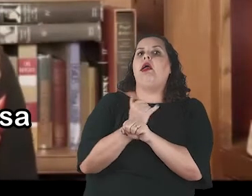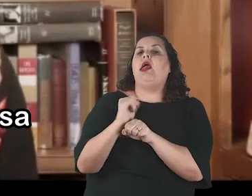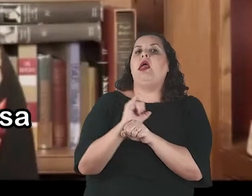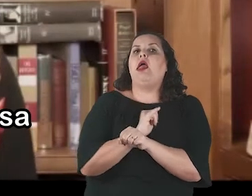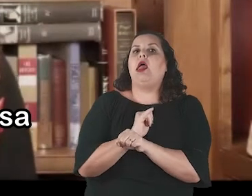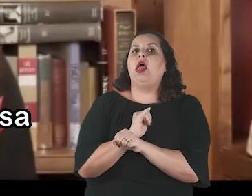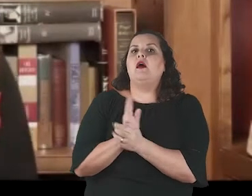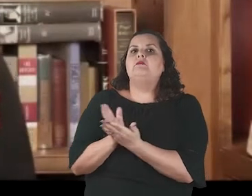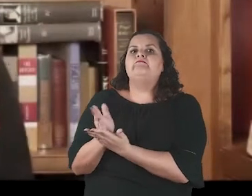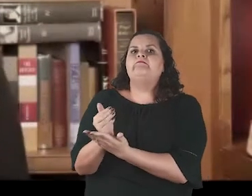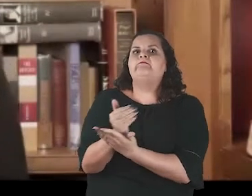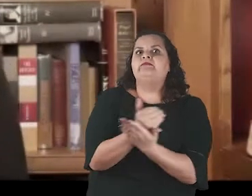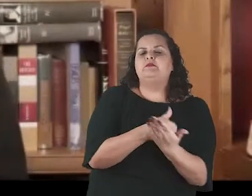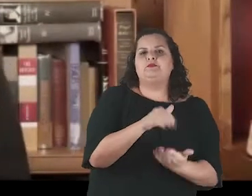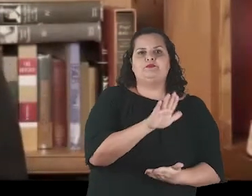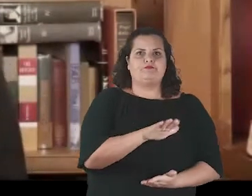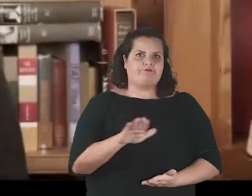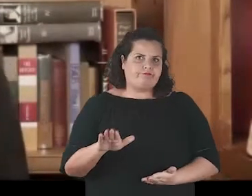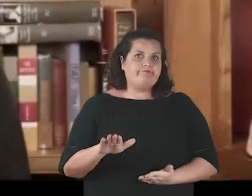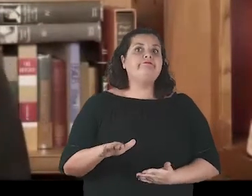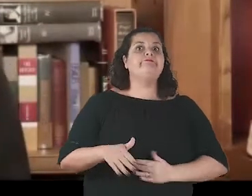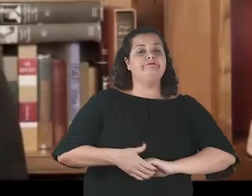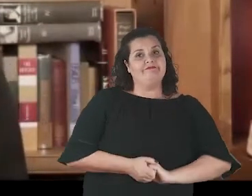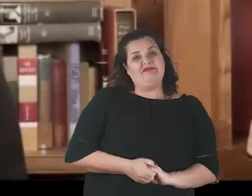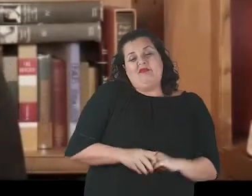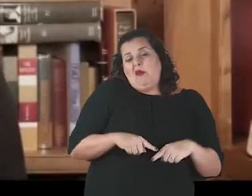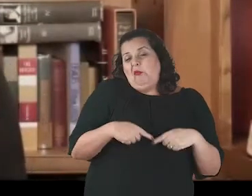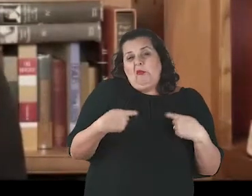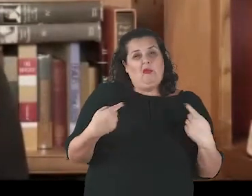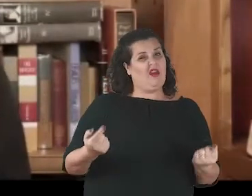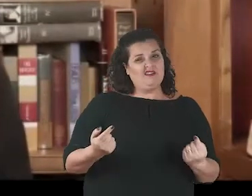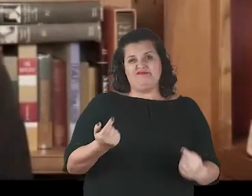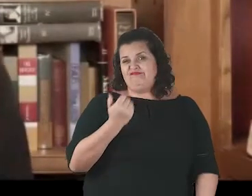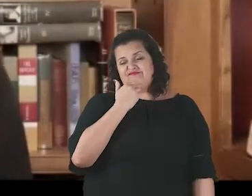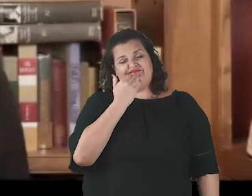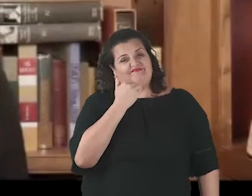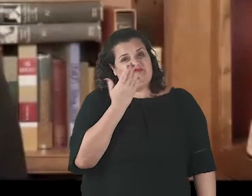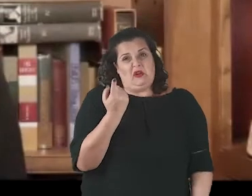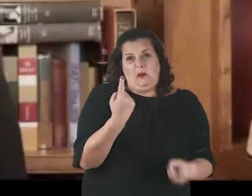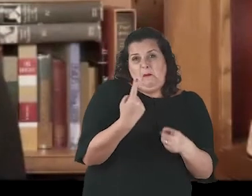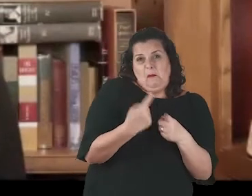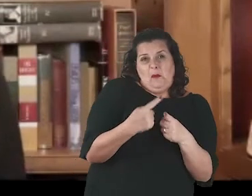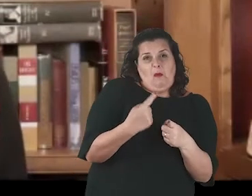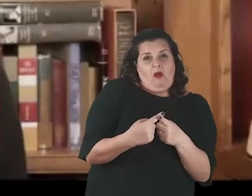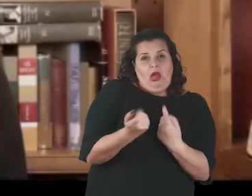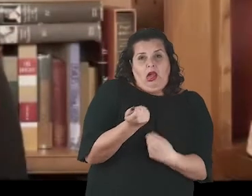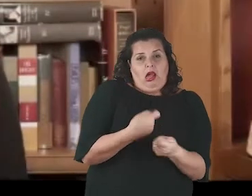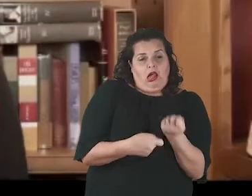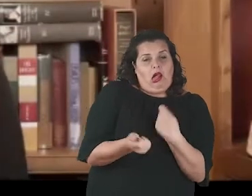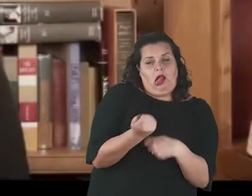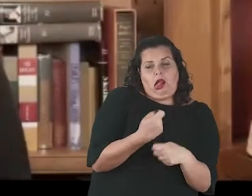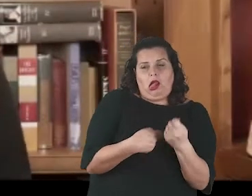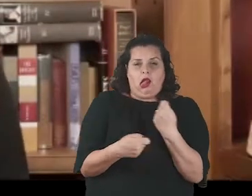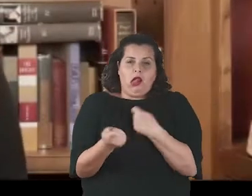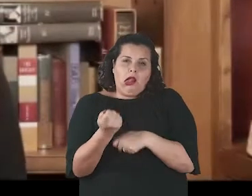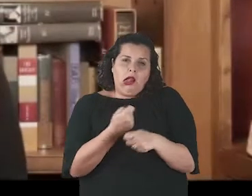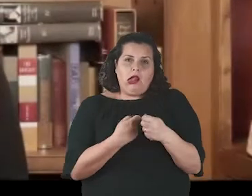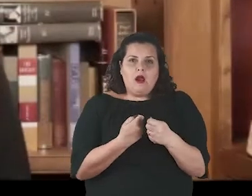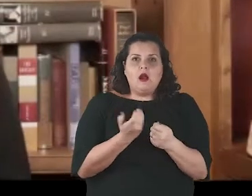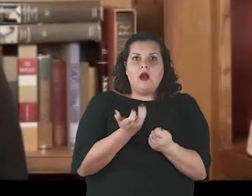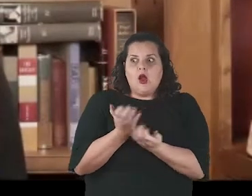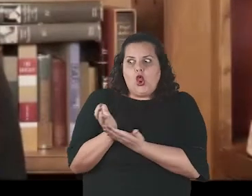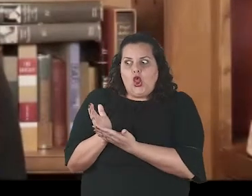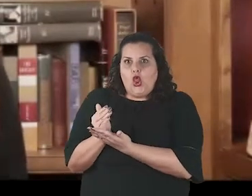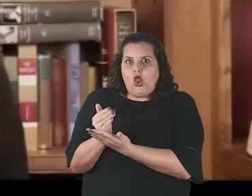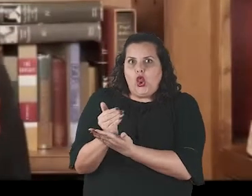no YouTube. Uma lógica econômica poderosa como essa nunca tira férias. E